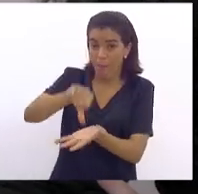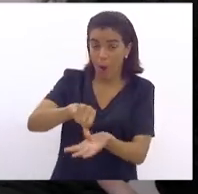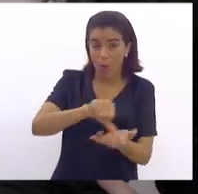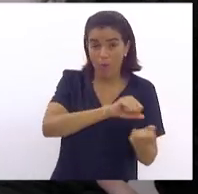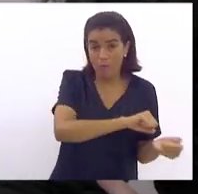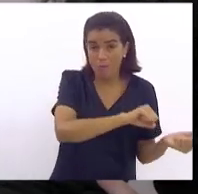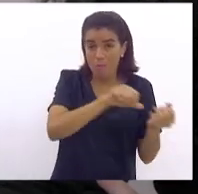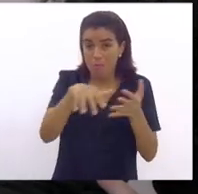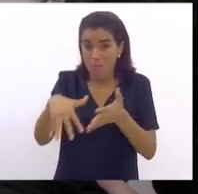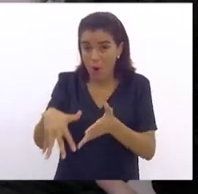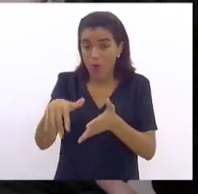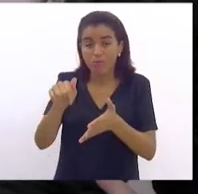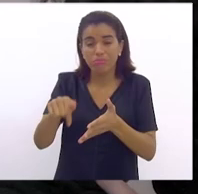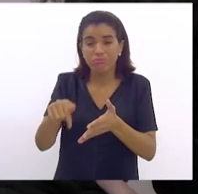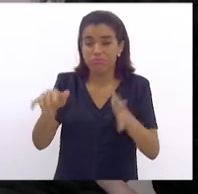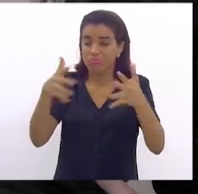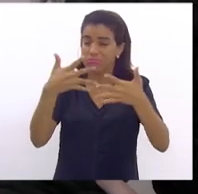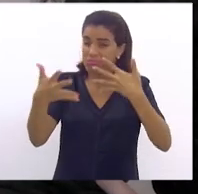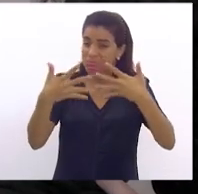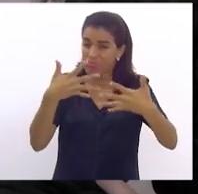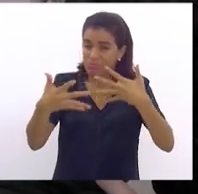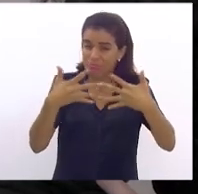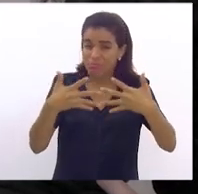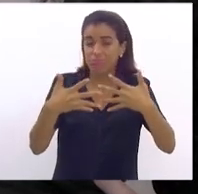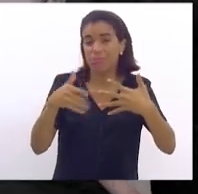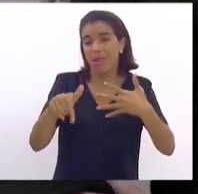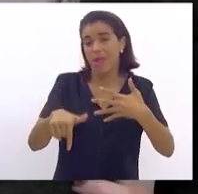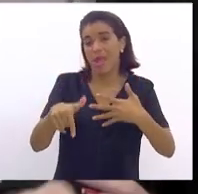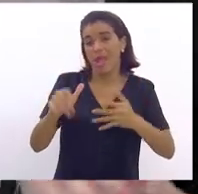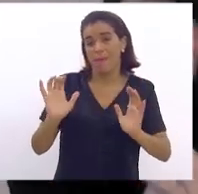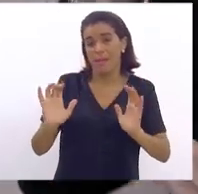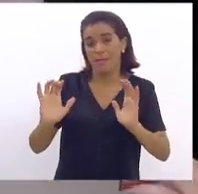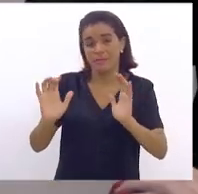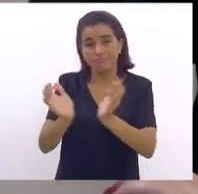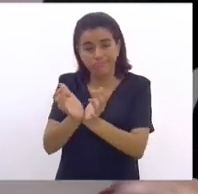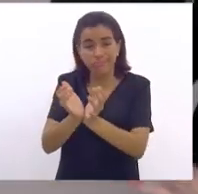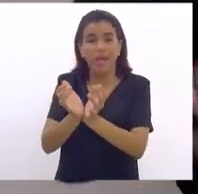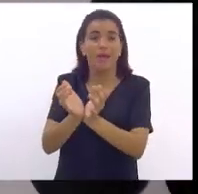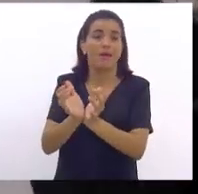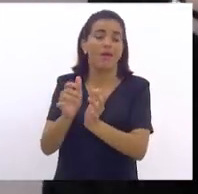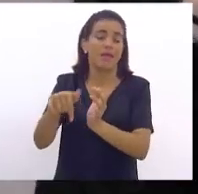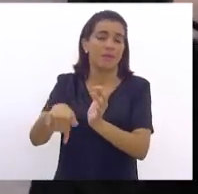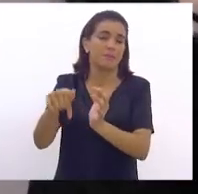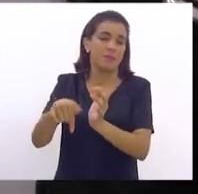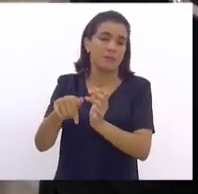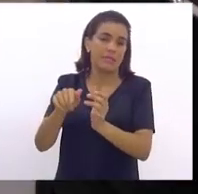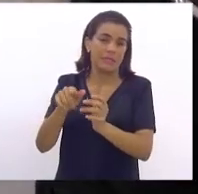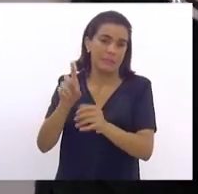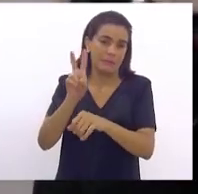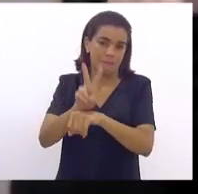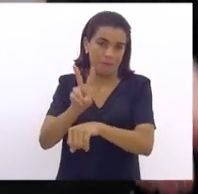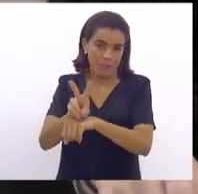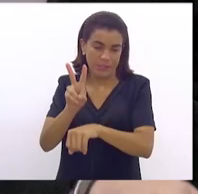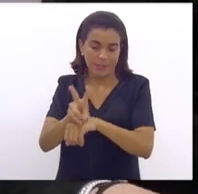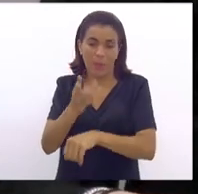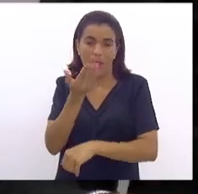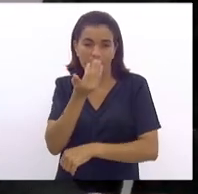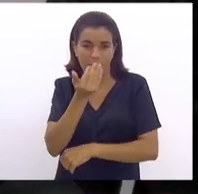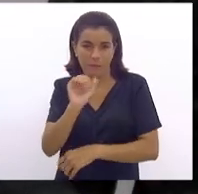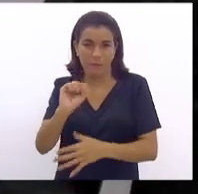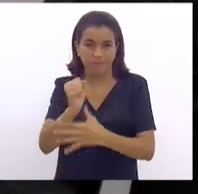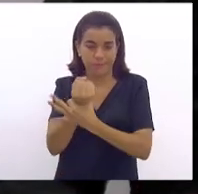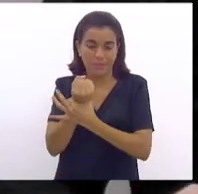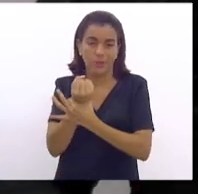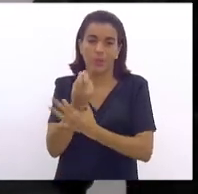destinação transparente, que são para os equipamentos de segurança alimentar e nutricional. E a não obrigatoriedade é porque ele também